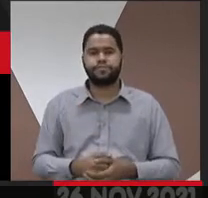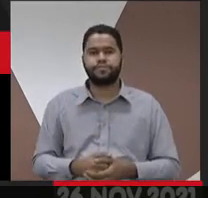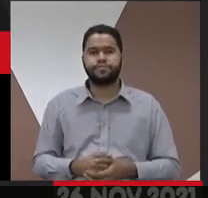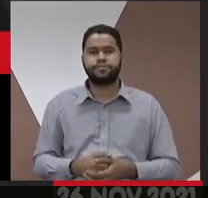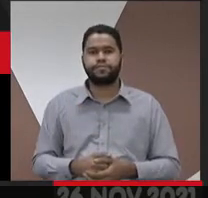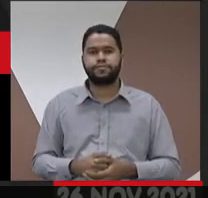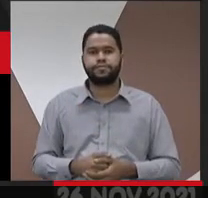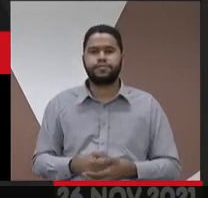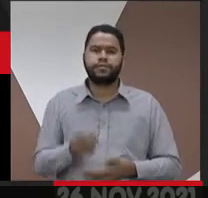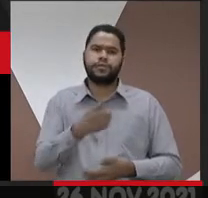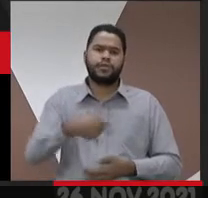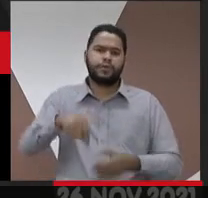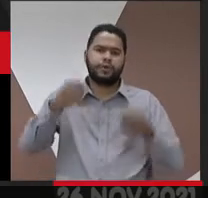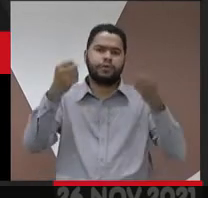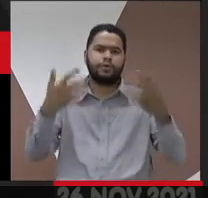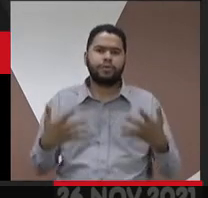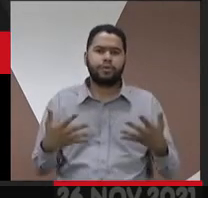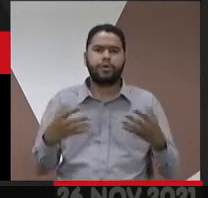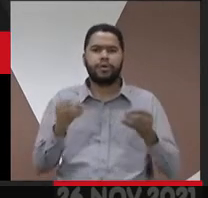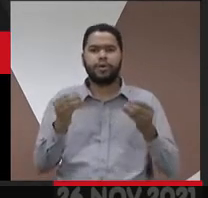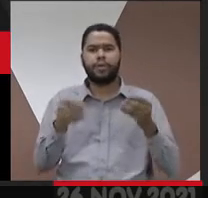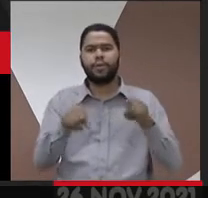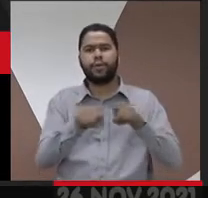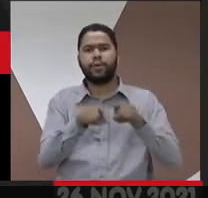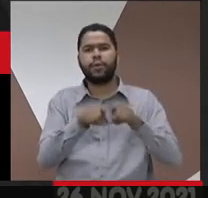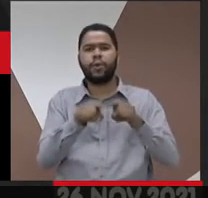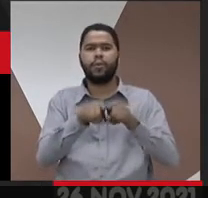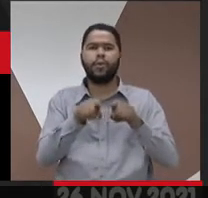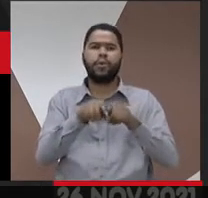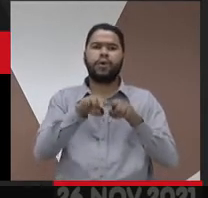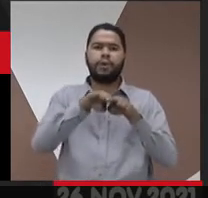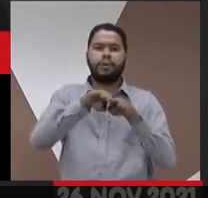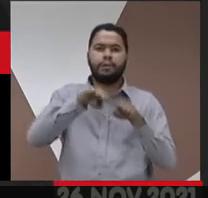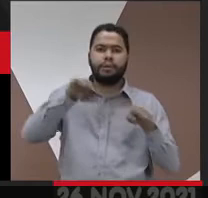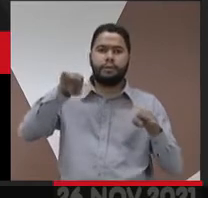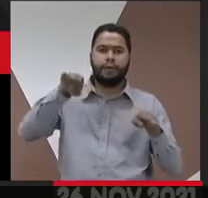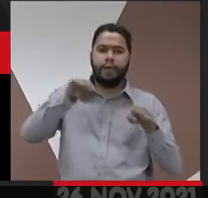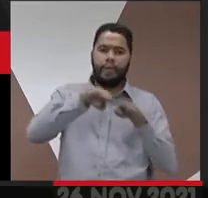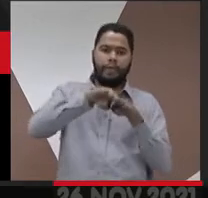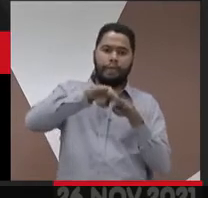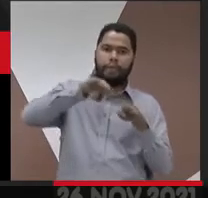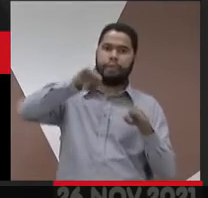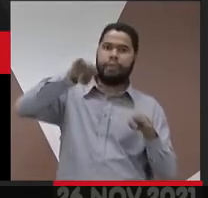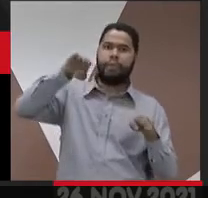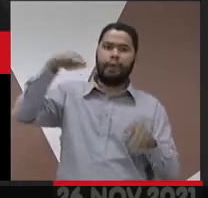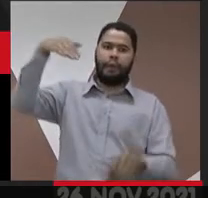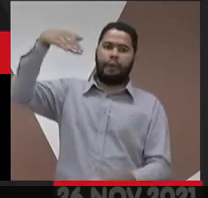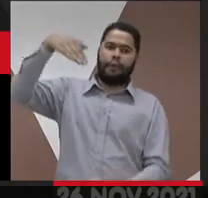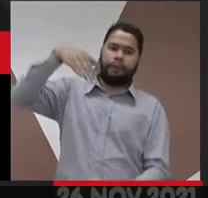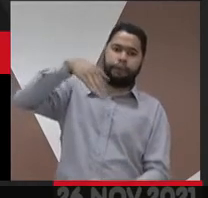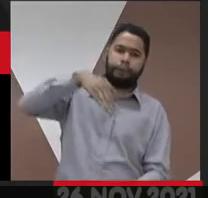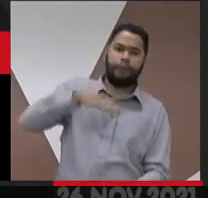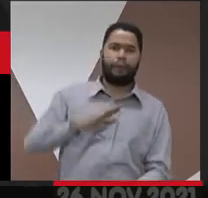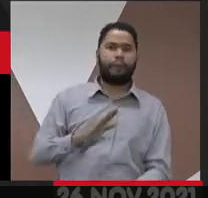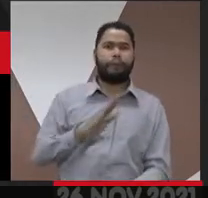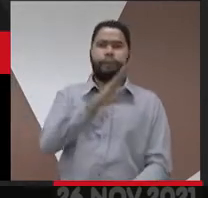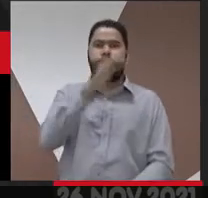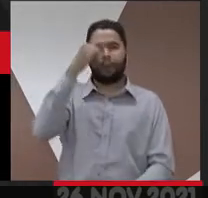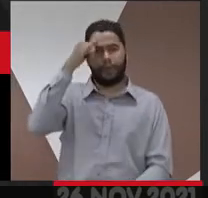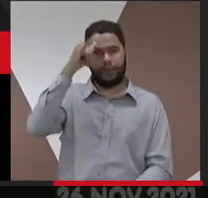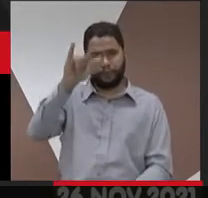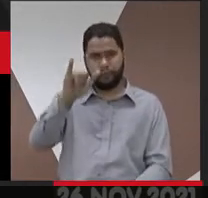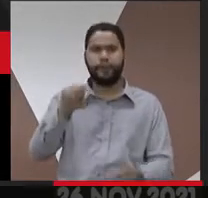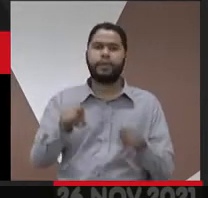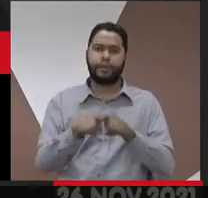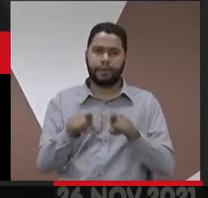como a gente pode dizer aqui, de inclinação, né? Então, eu não posso ter grandes subidas nem grandes descidas. Também os raios das